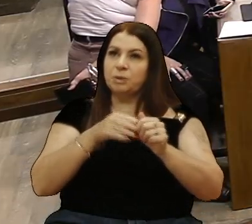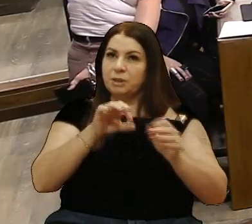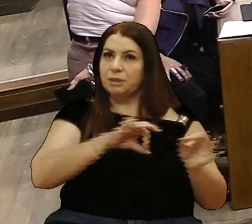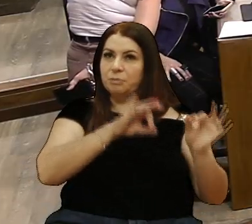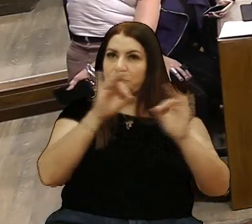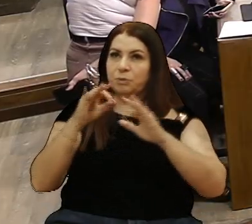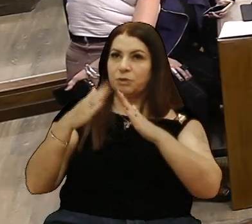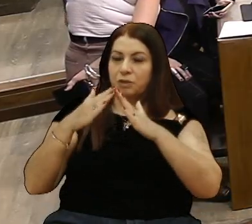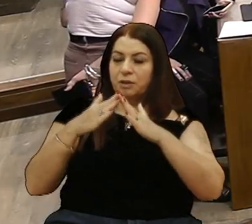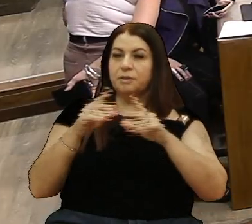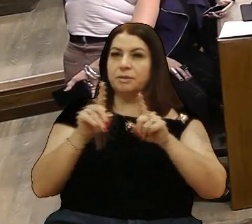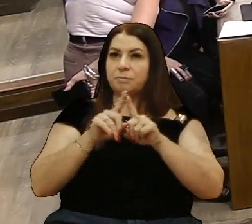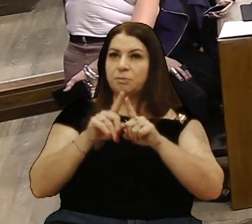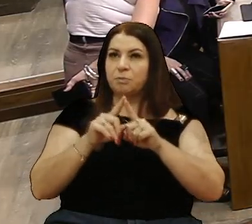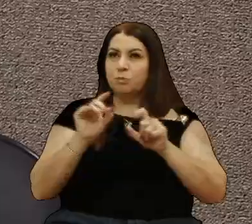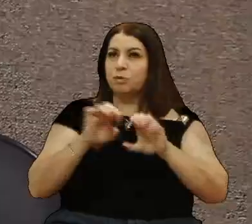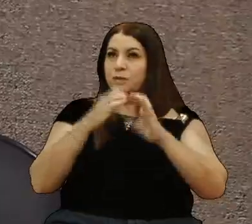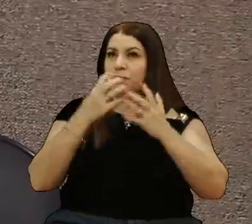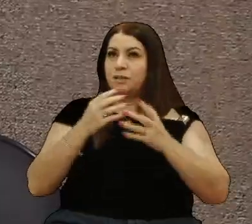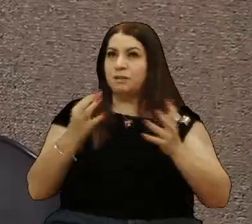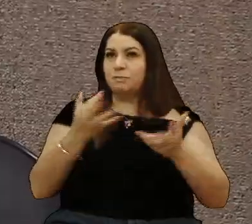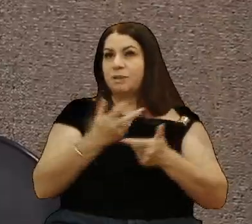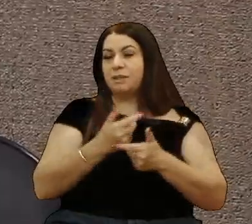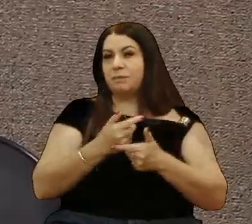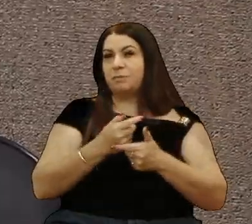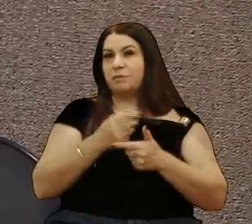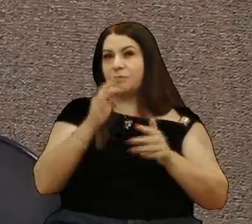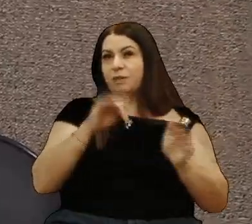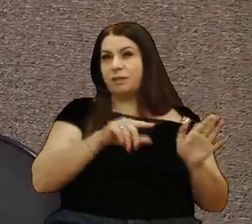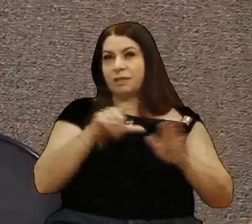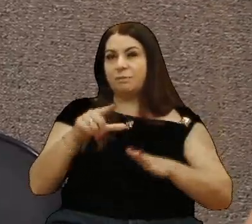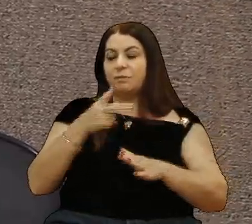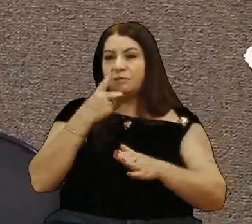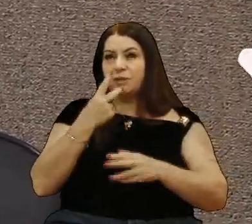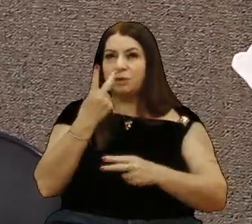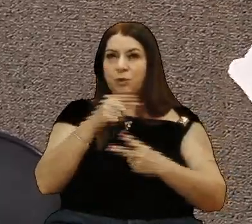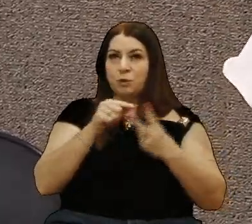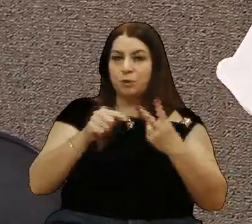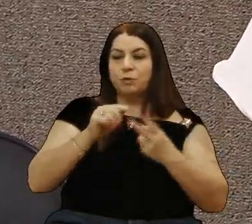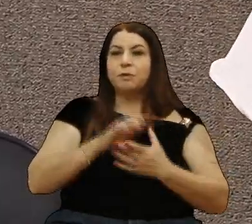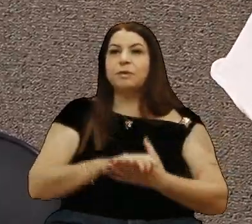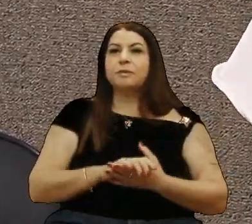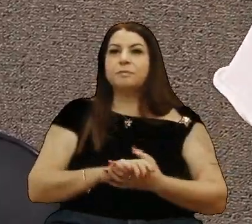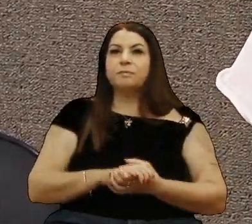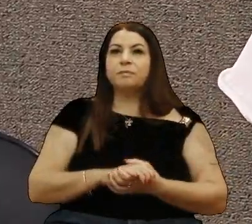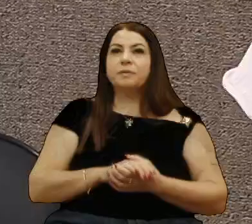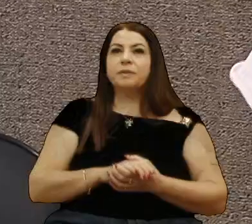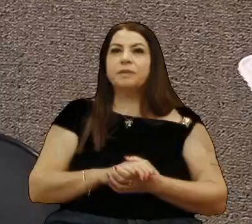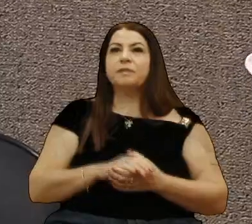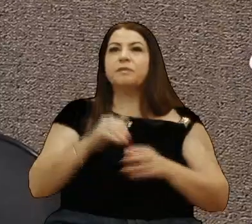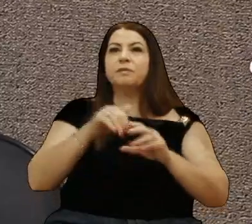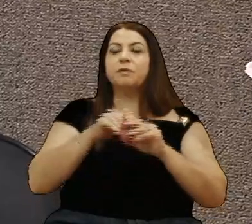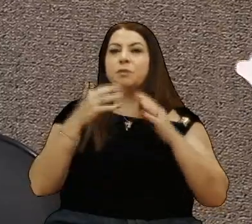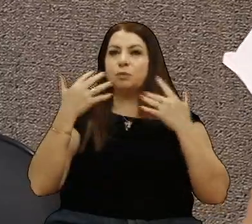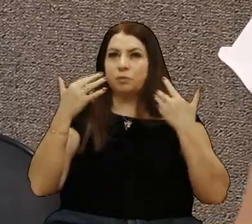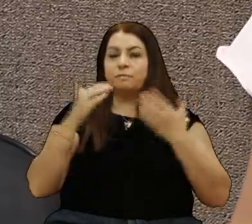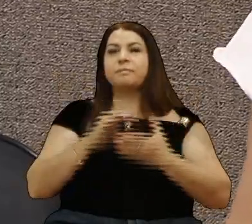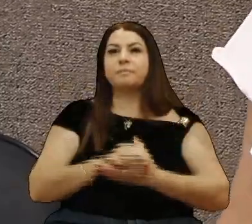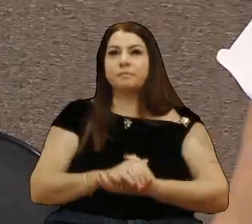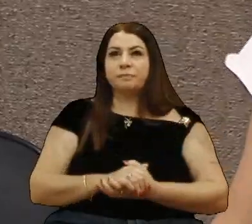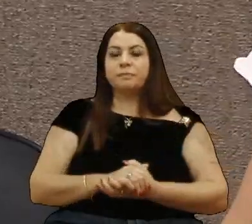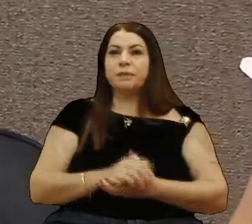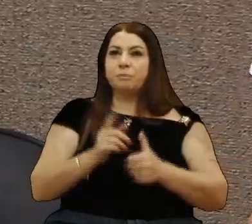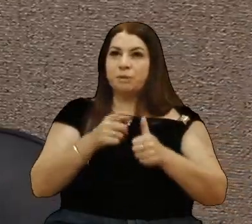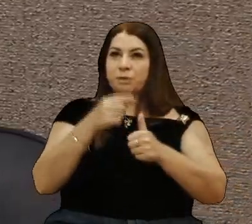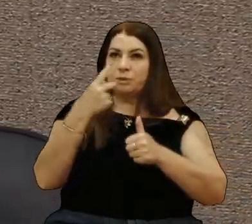de casa. Bom, muitos eventos incríveis no fim de semana, mas eu quero referir a 2 e fazer votos de congratulações. O